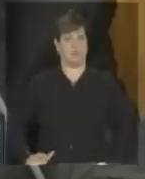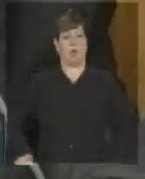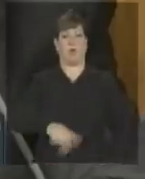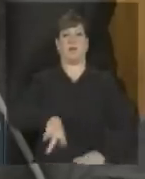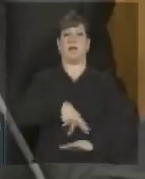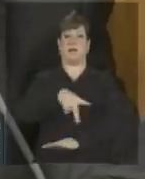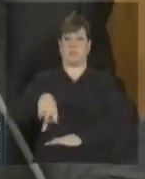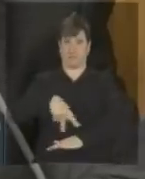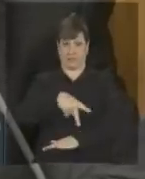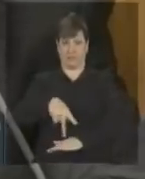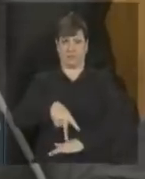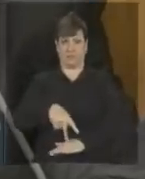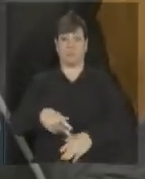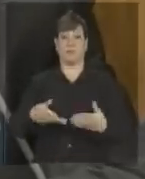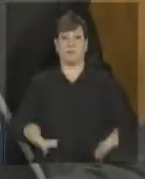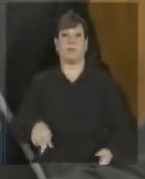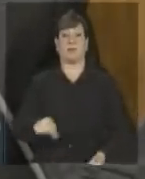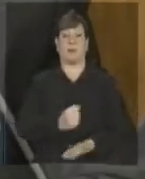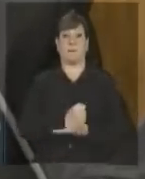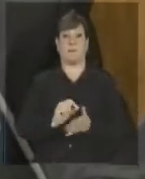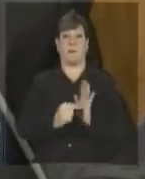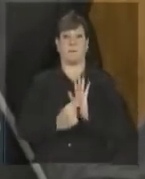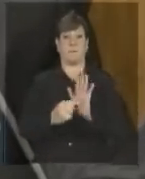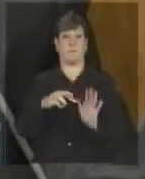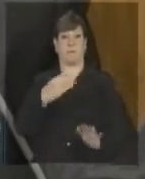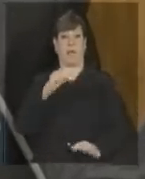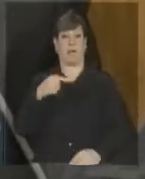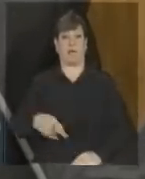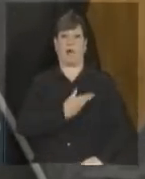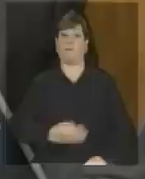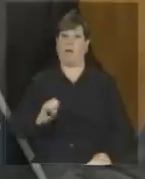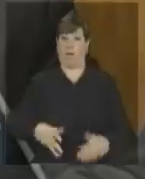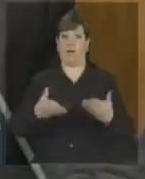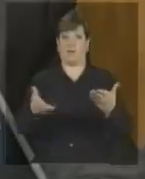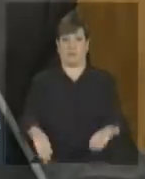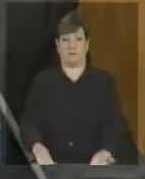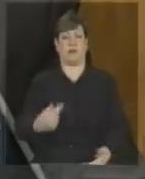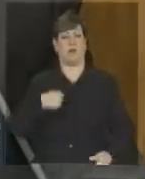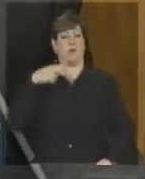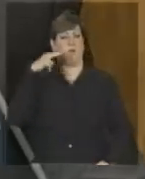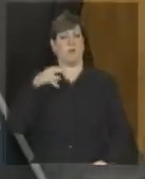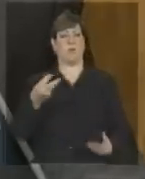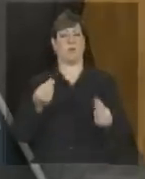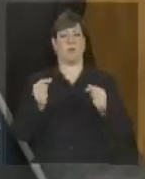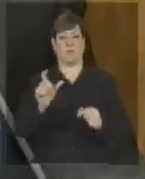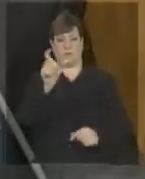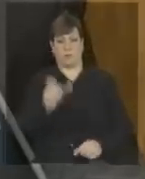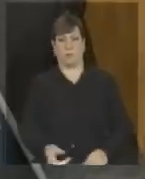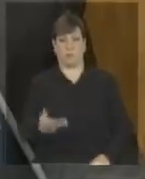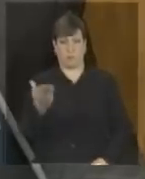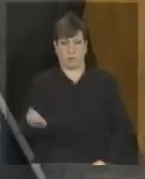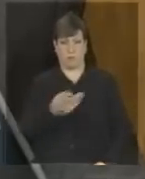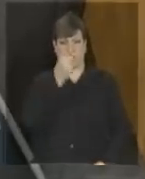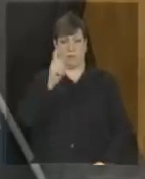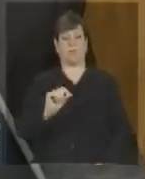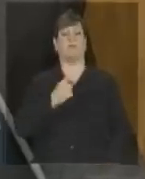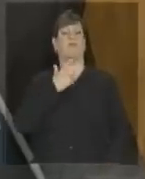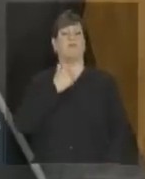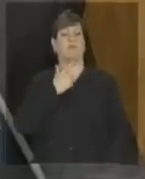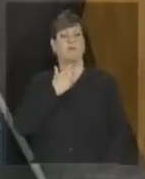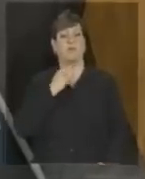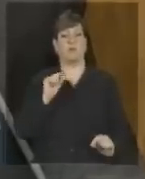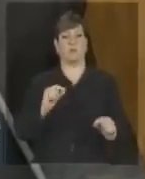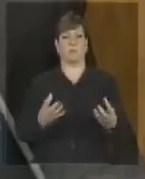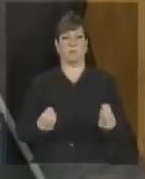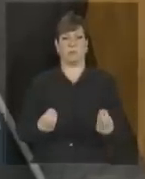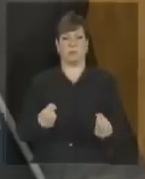nação. E a marca desse governo é isso. Eu vejo muito, ministro, na sua pessoa, o desejo e a vontade